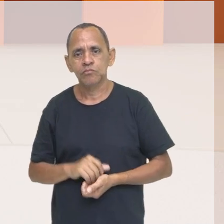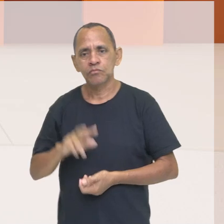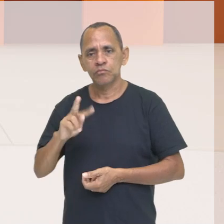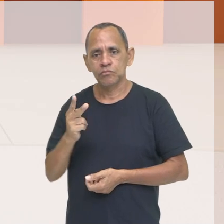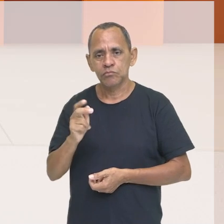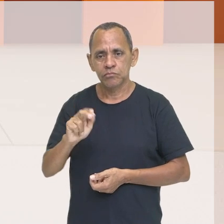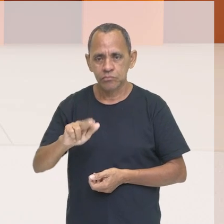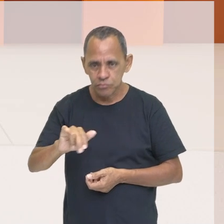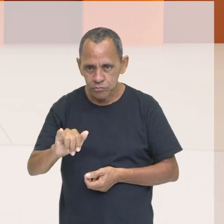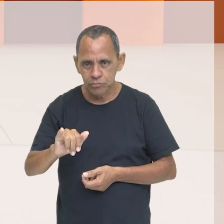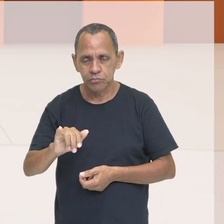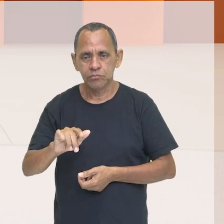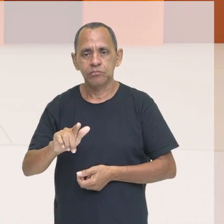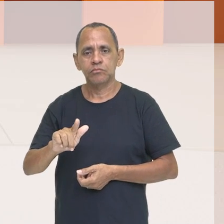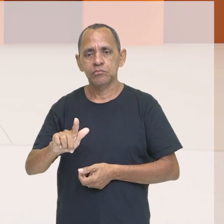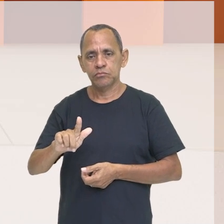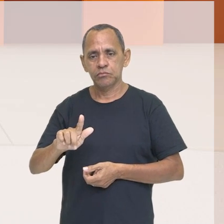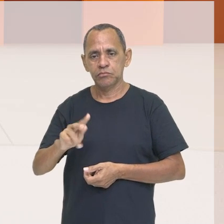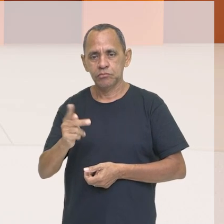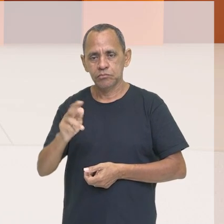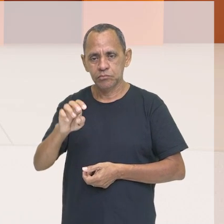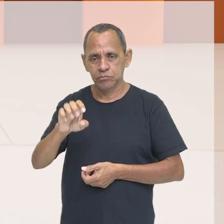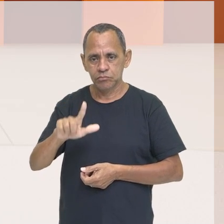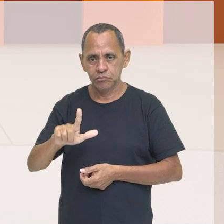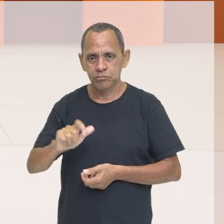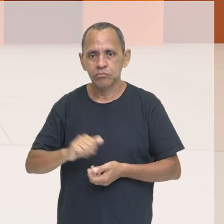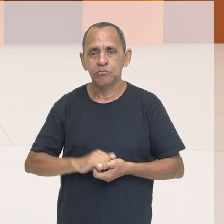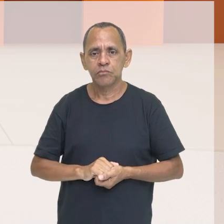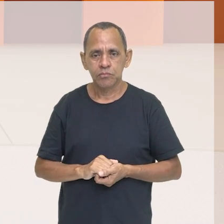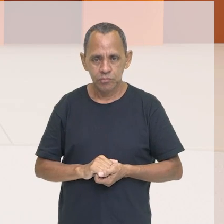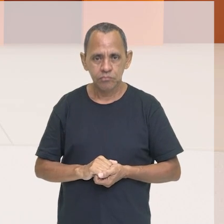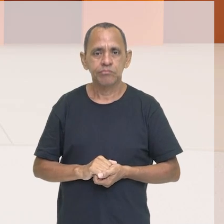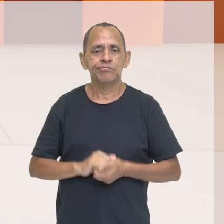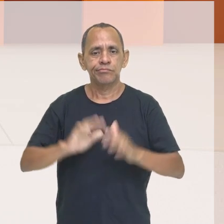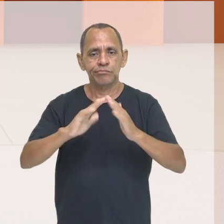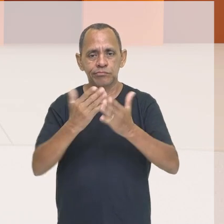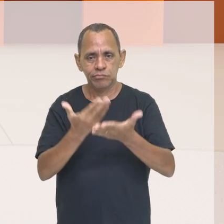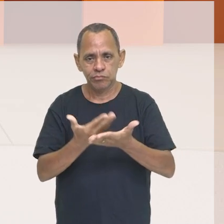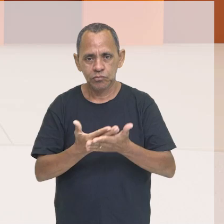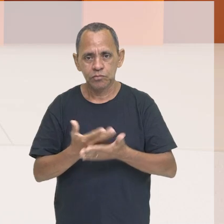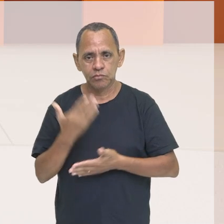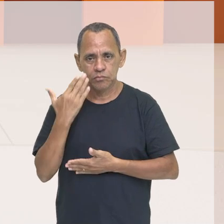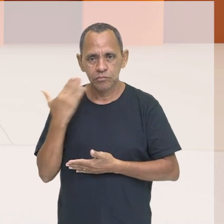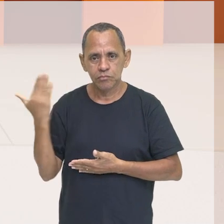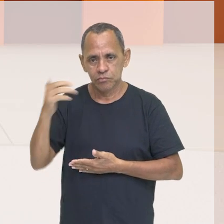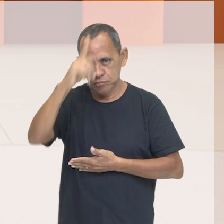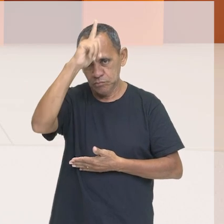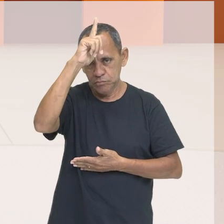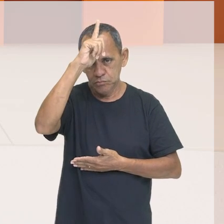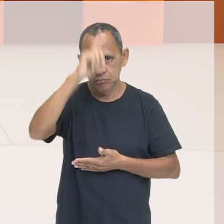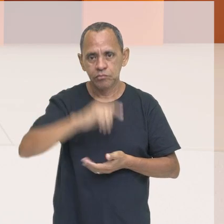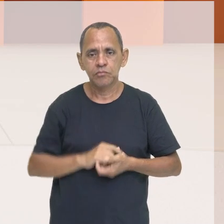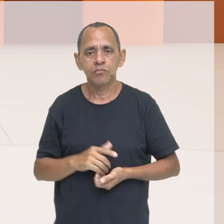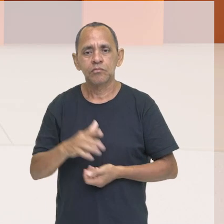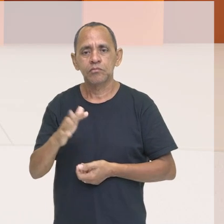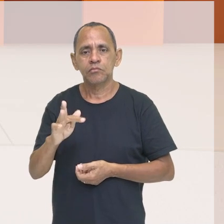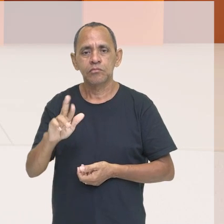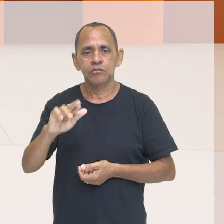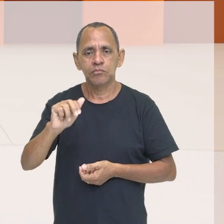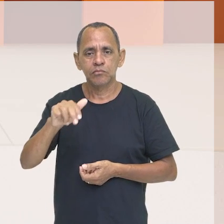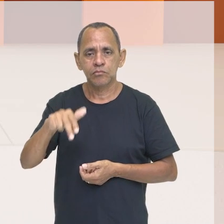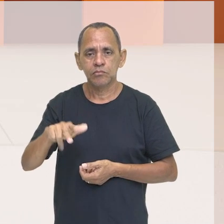da chamada teoria crítica da escola de Frankfurt. Ele escreveu a sua obra, chamava Luta